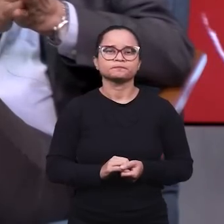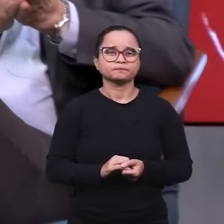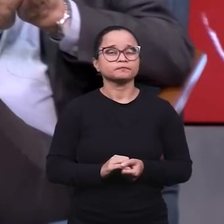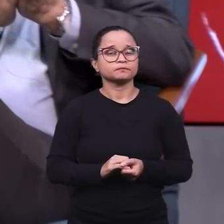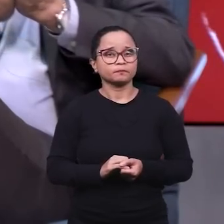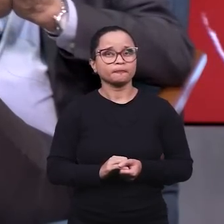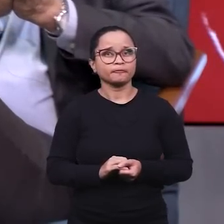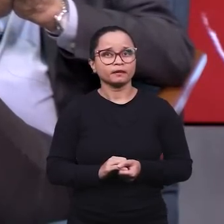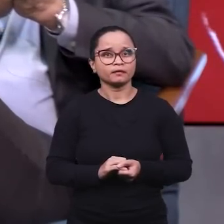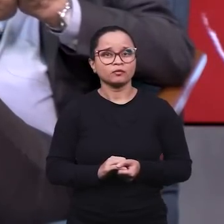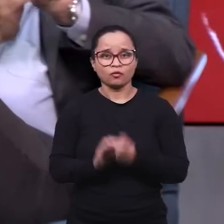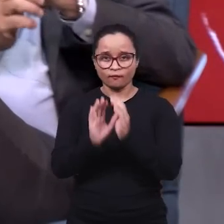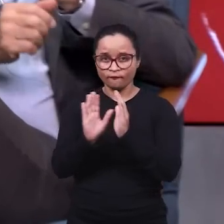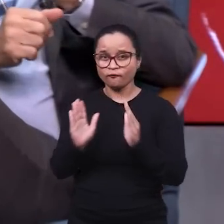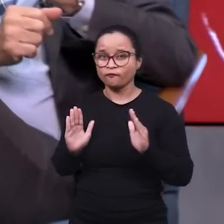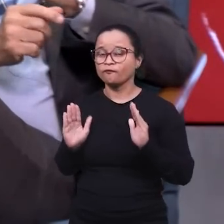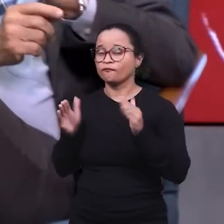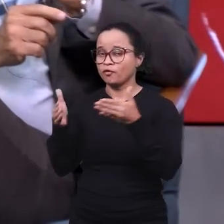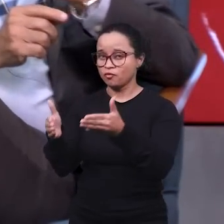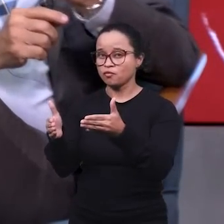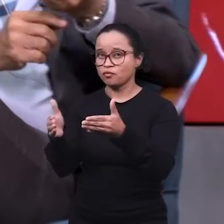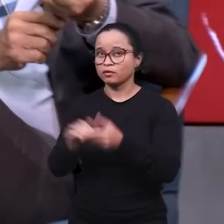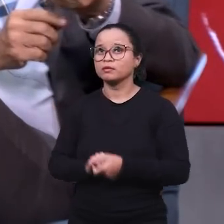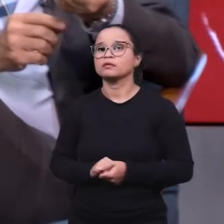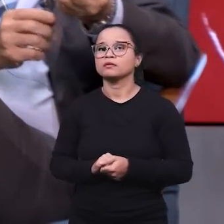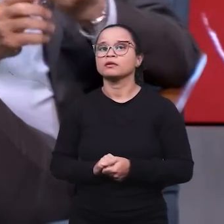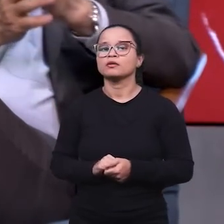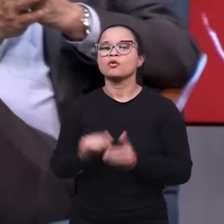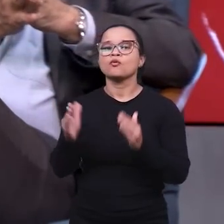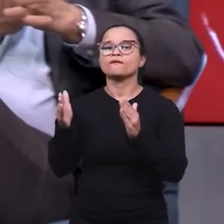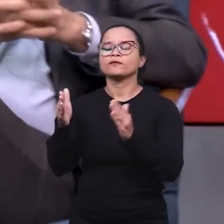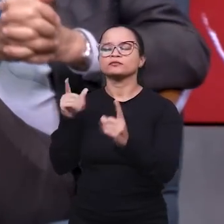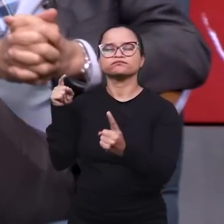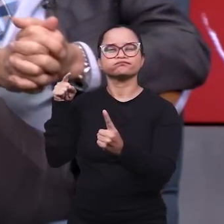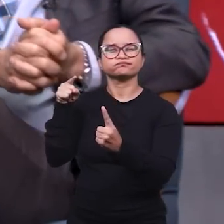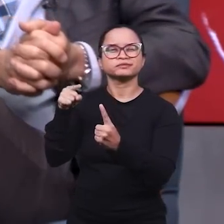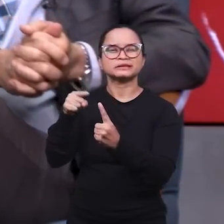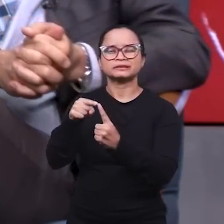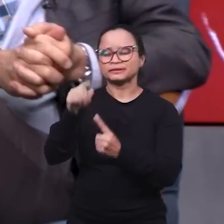totalmente voltada para o grande objetivo